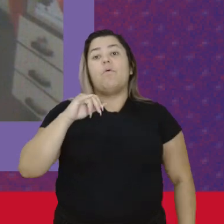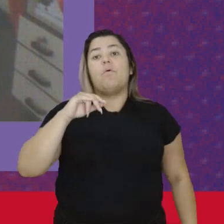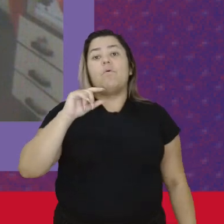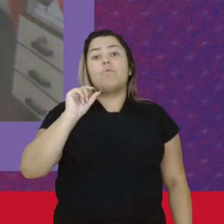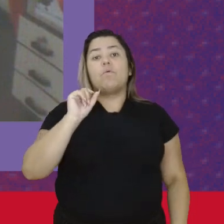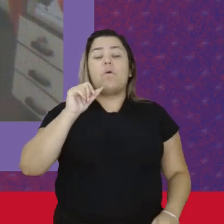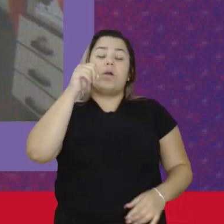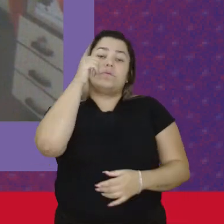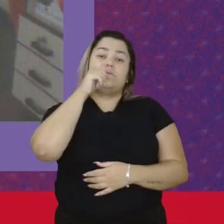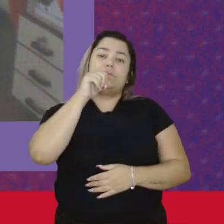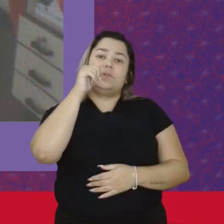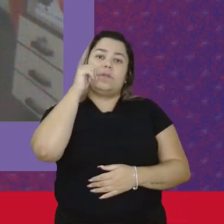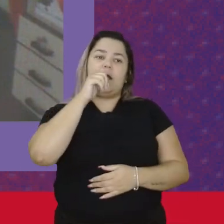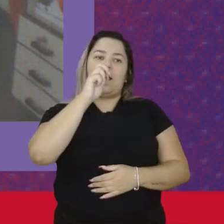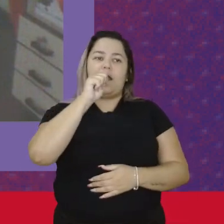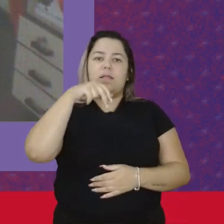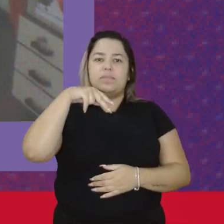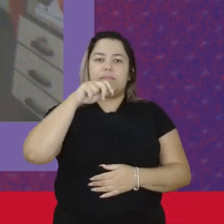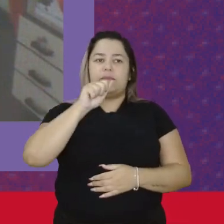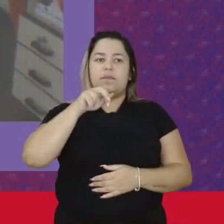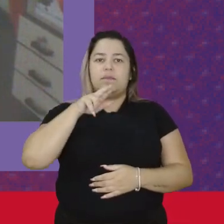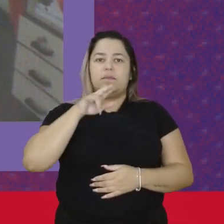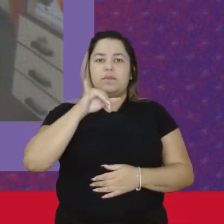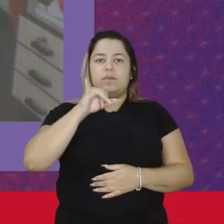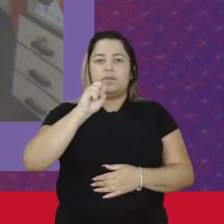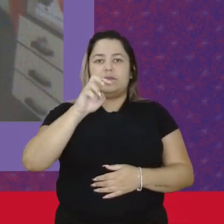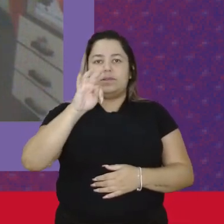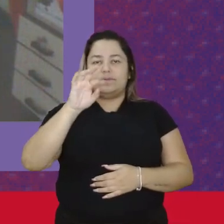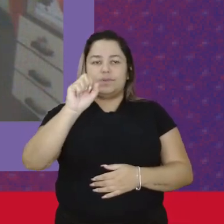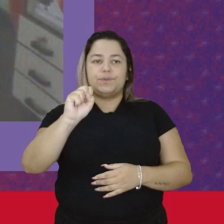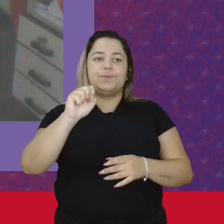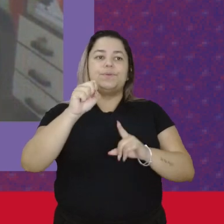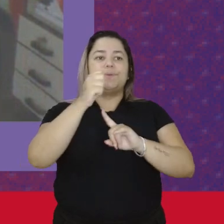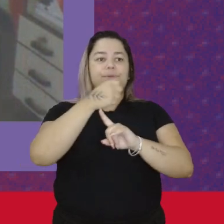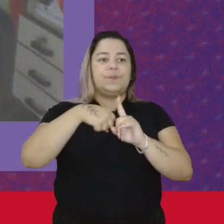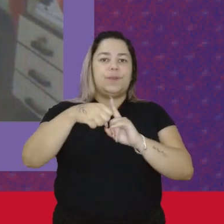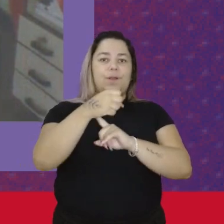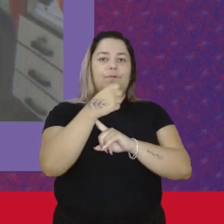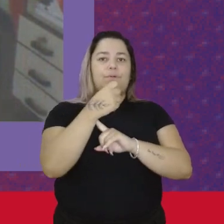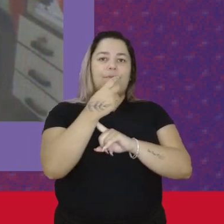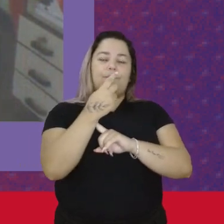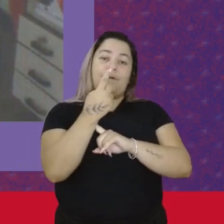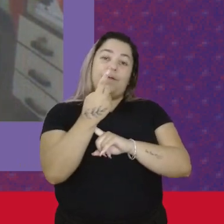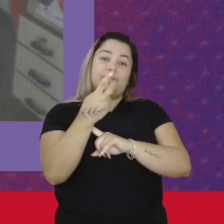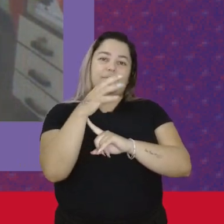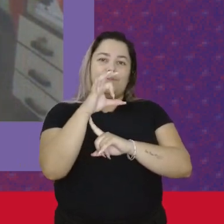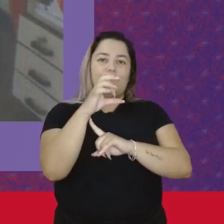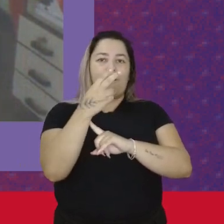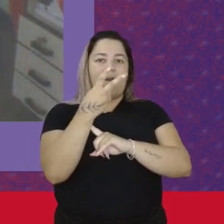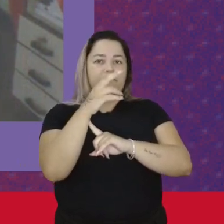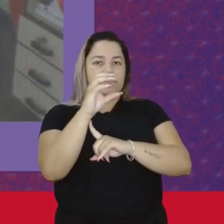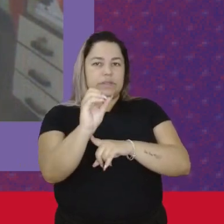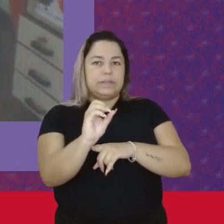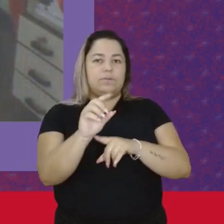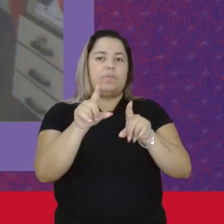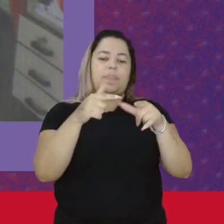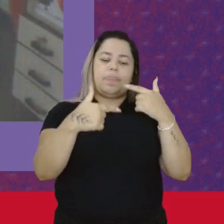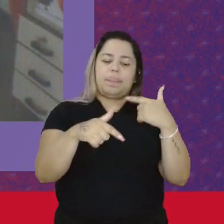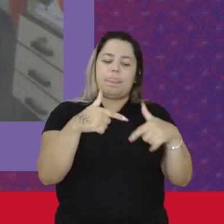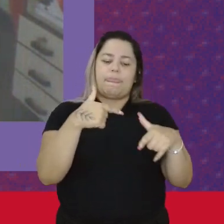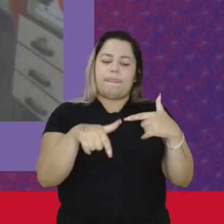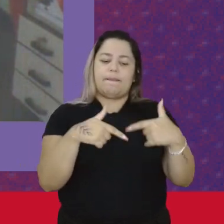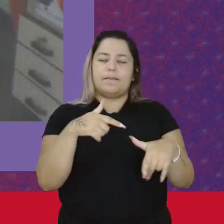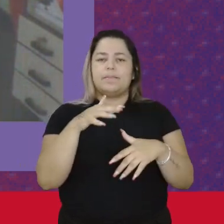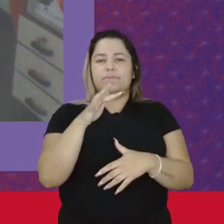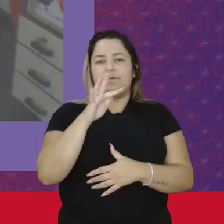das mulheres anarquistas, né? Pelo menos no século XX, final do século XIX, as trabalhadoras de fábricas, essa que